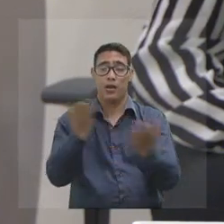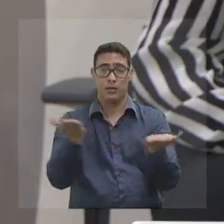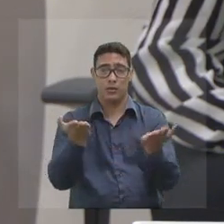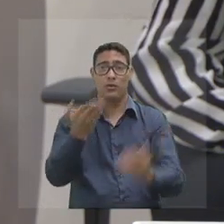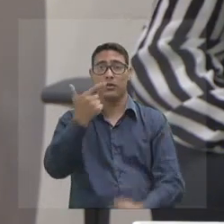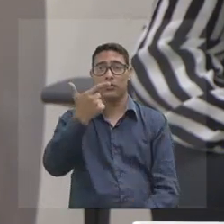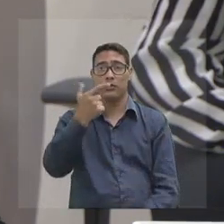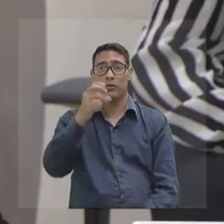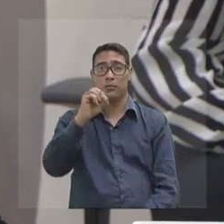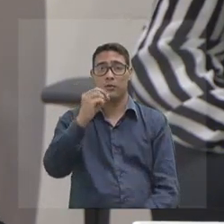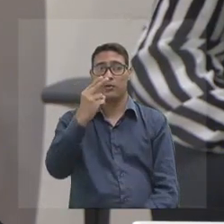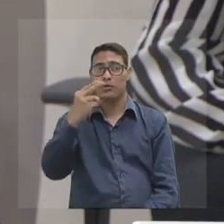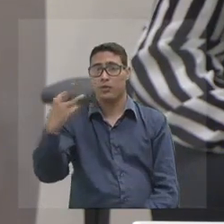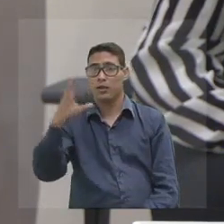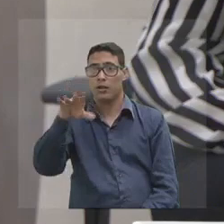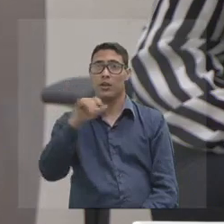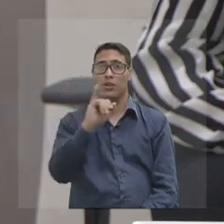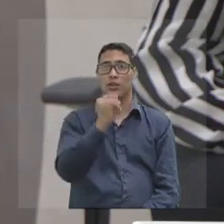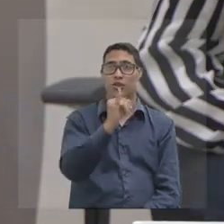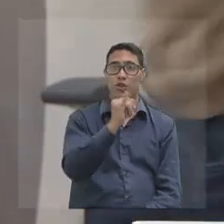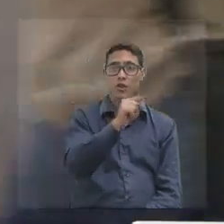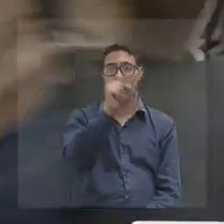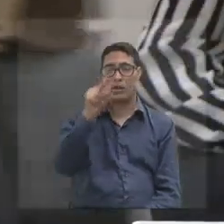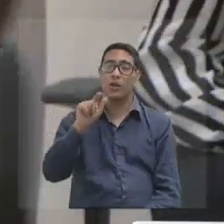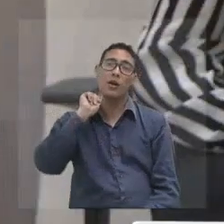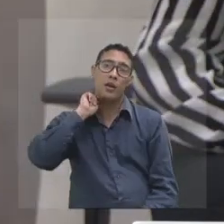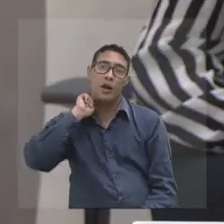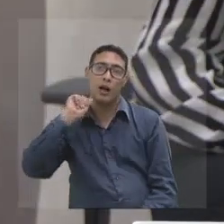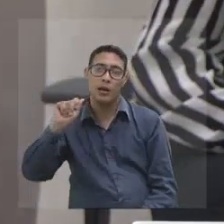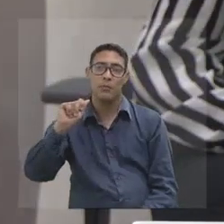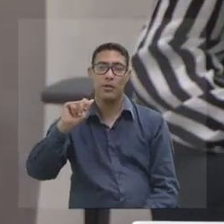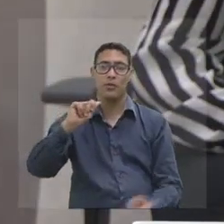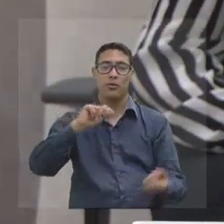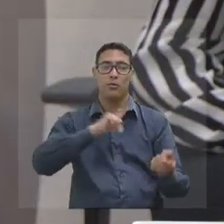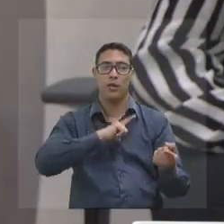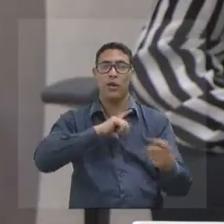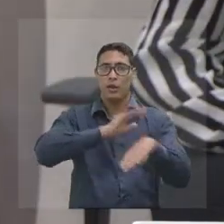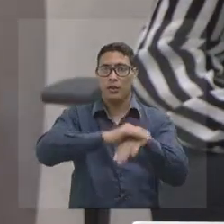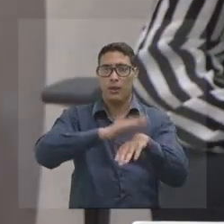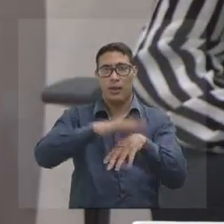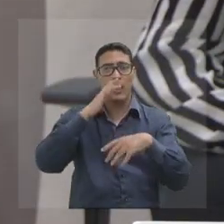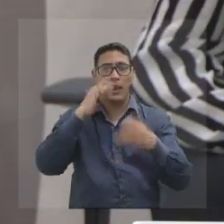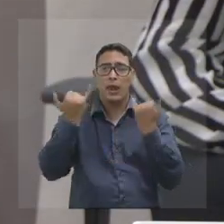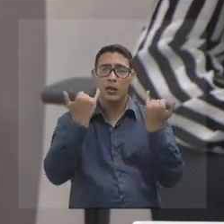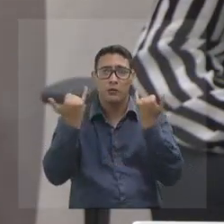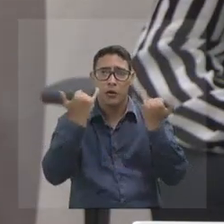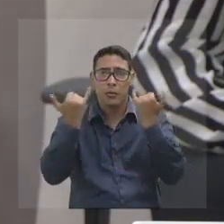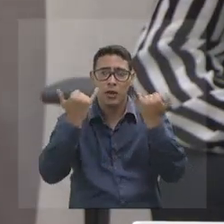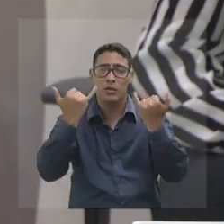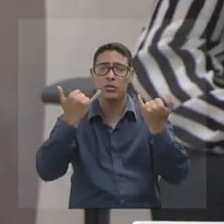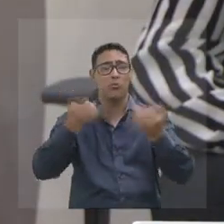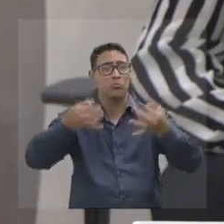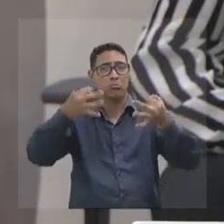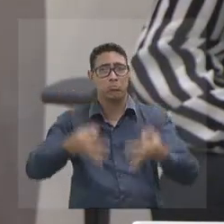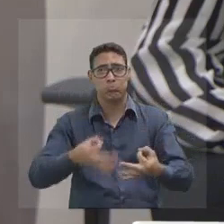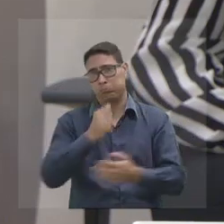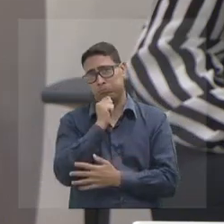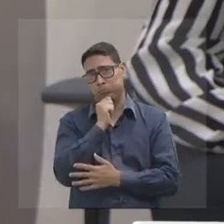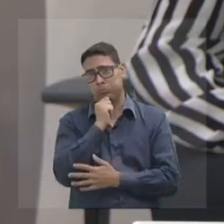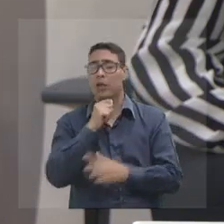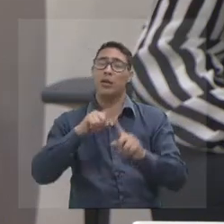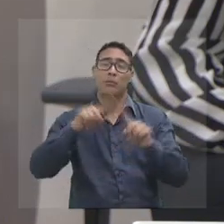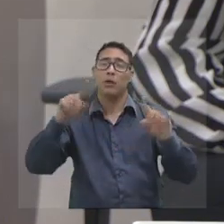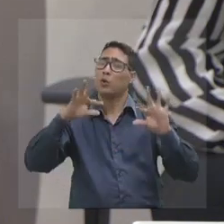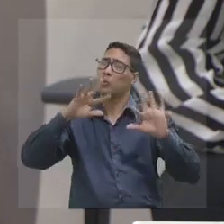de Janeiro abril e aqui eu não tenho nessa informação específica Mas para